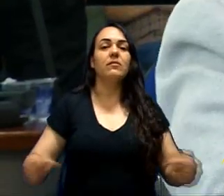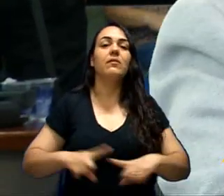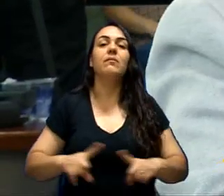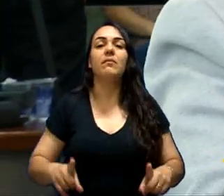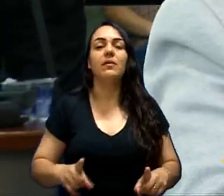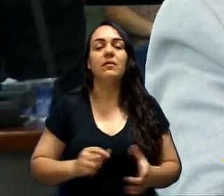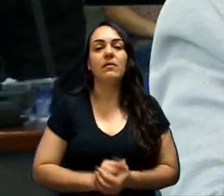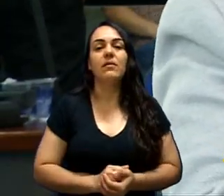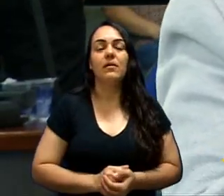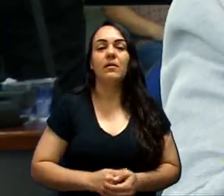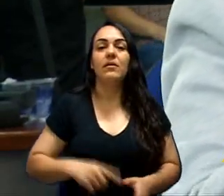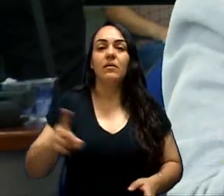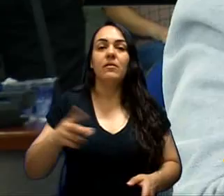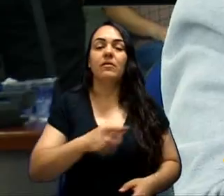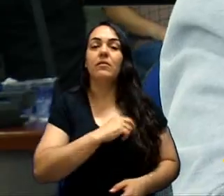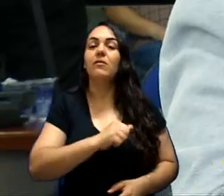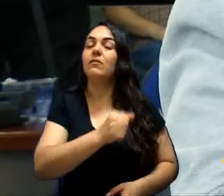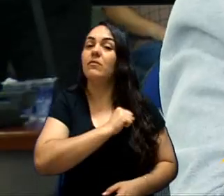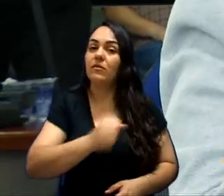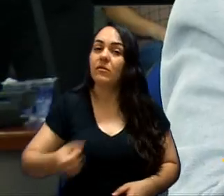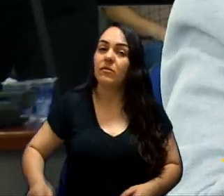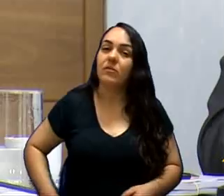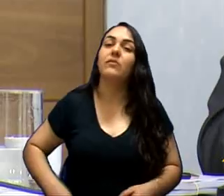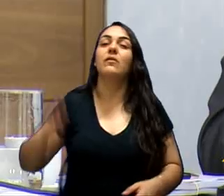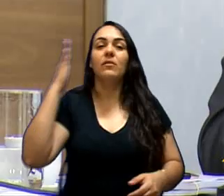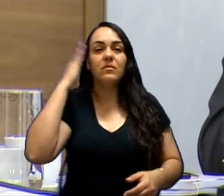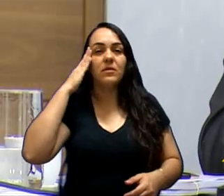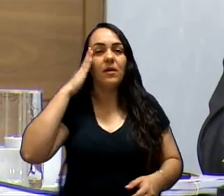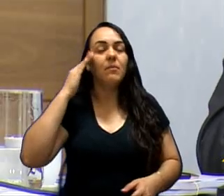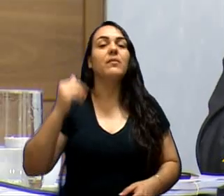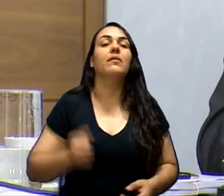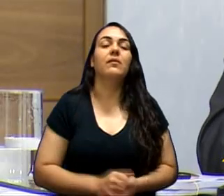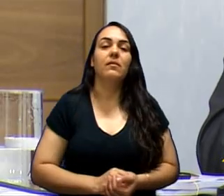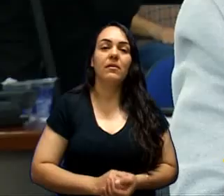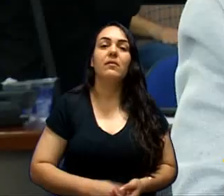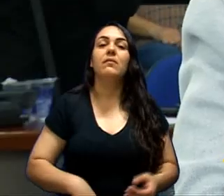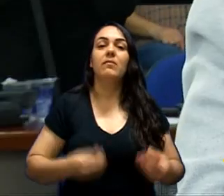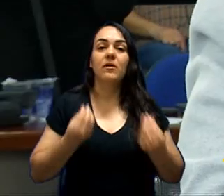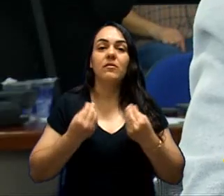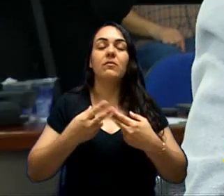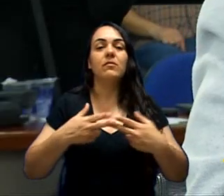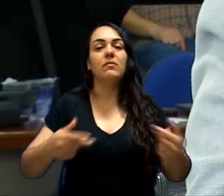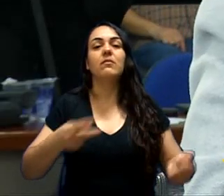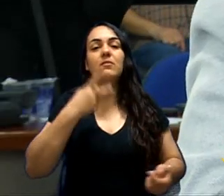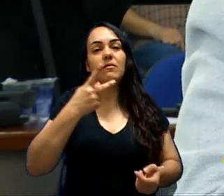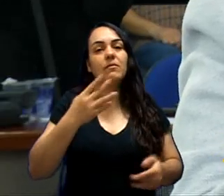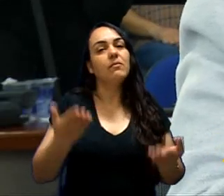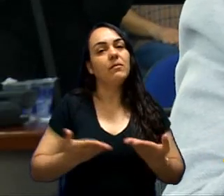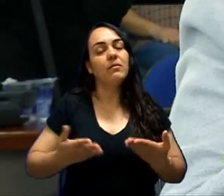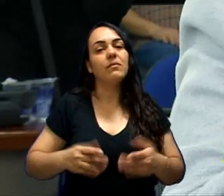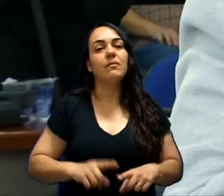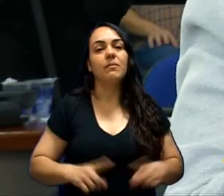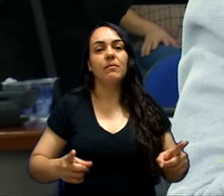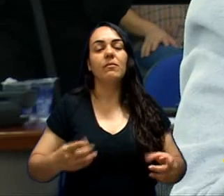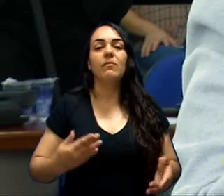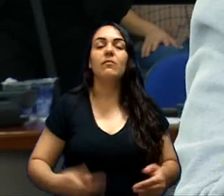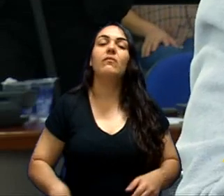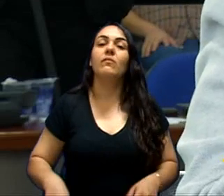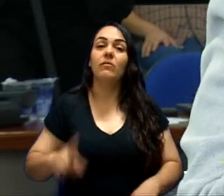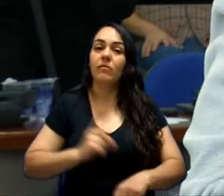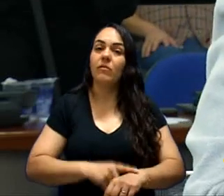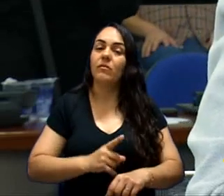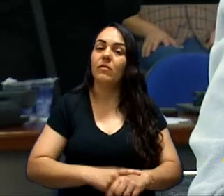que está lá. E o senhor sabe do que eu estou falando. Sim, senhor. Tá certo? Mais que isso, mais que isso. A partir do momento em